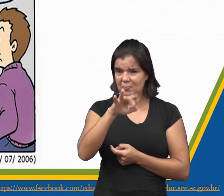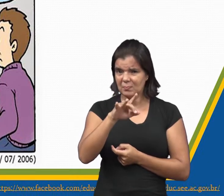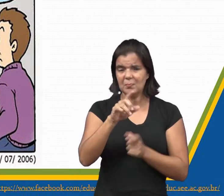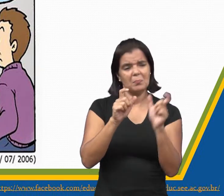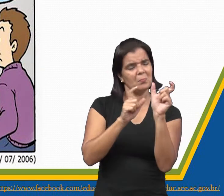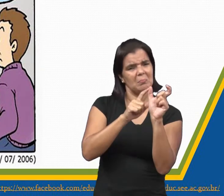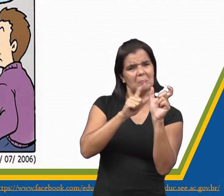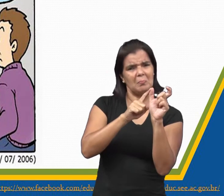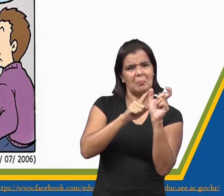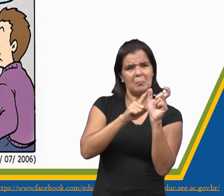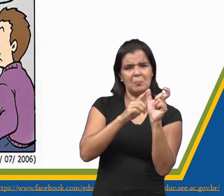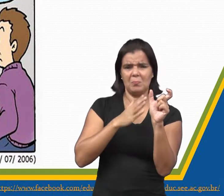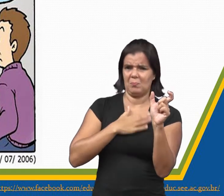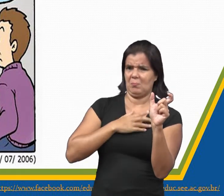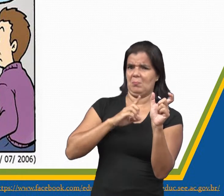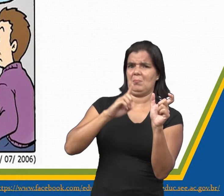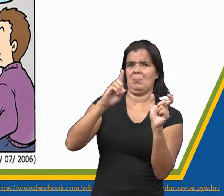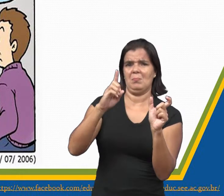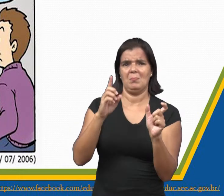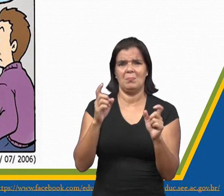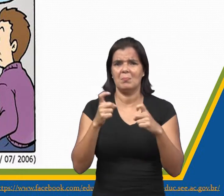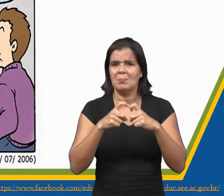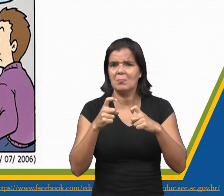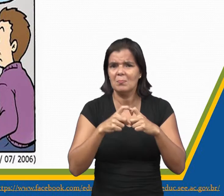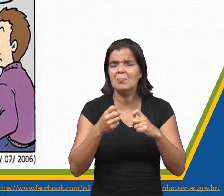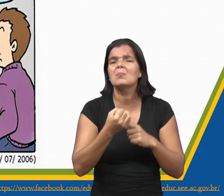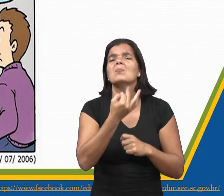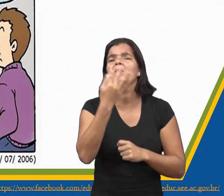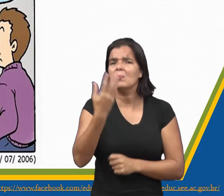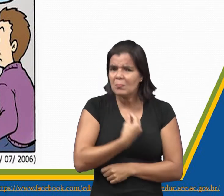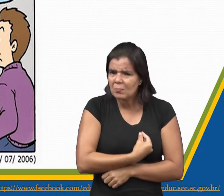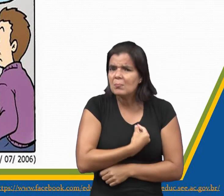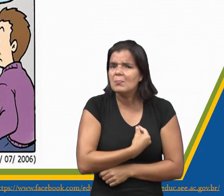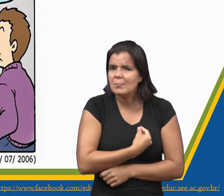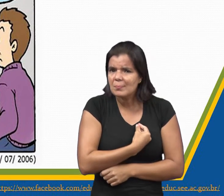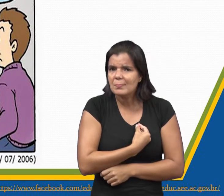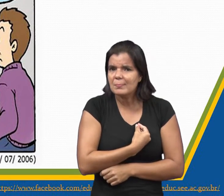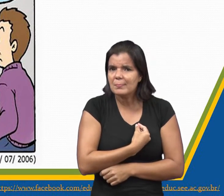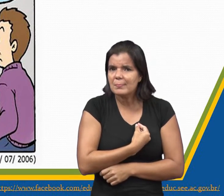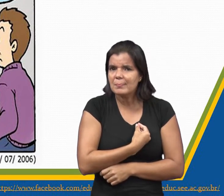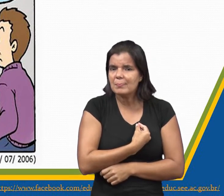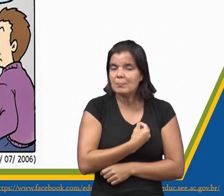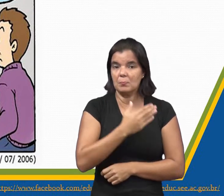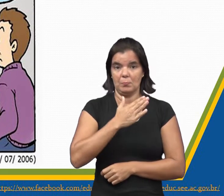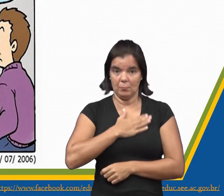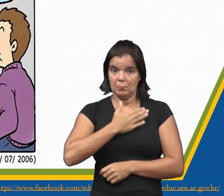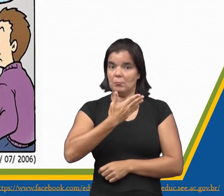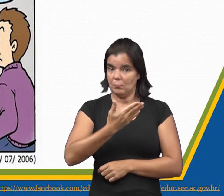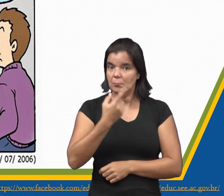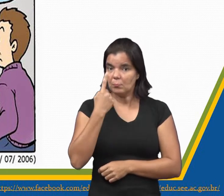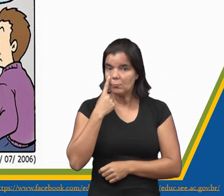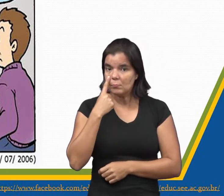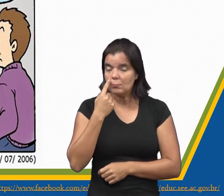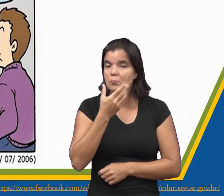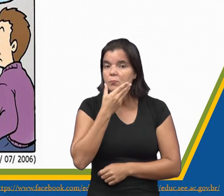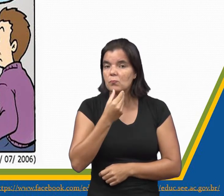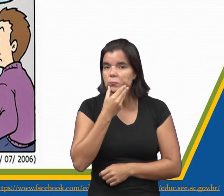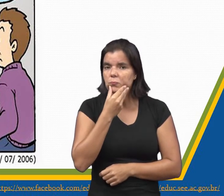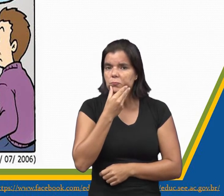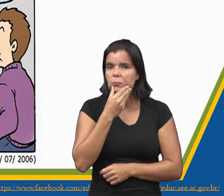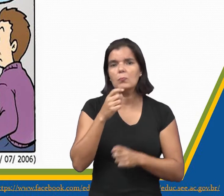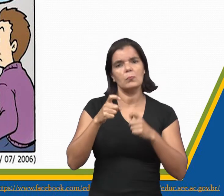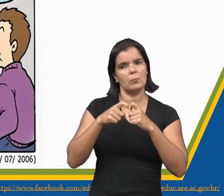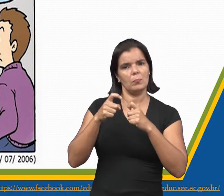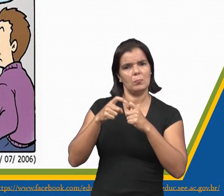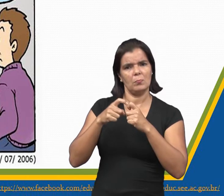subcutânea. Meu Deus, doutor, e quanto tempo eu tenho de vida? Viu o susto do homem? E ele fala, o